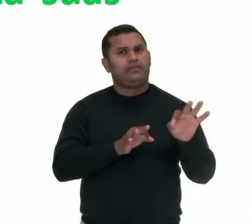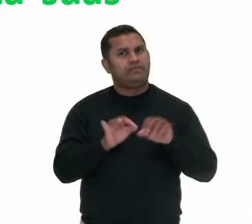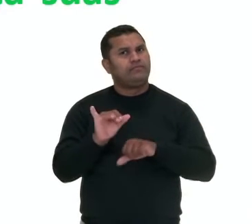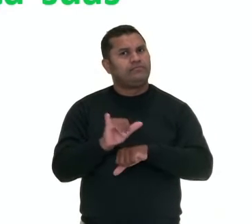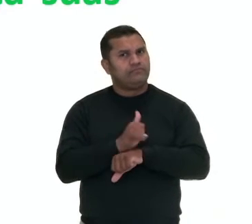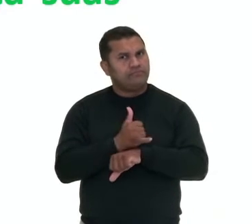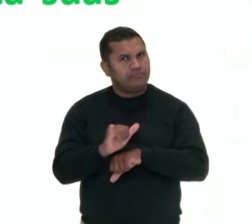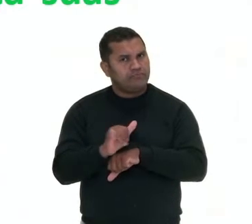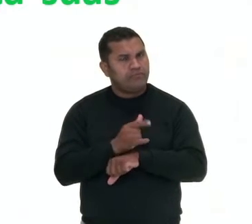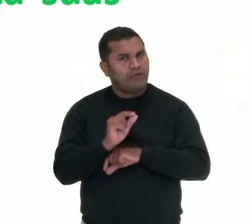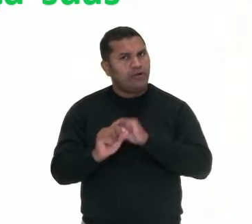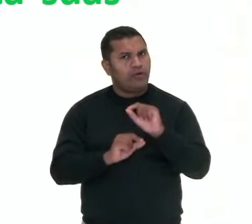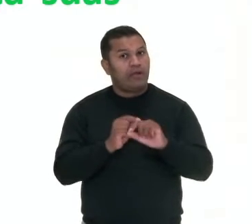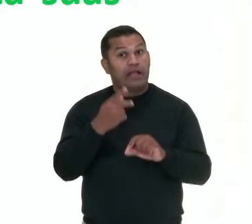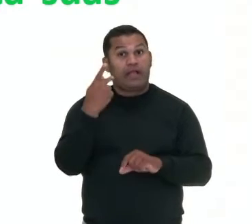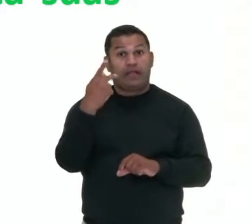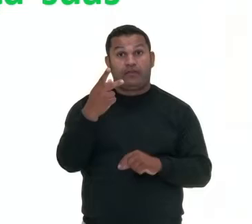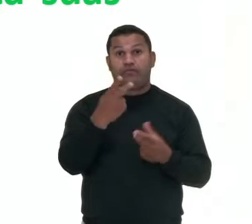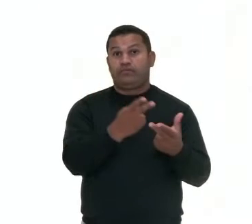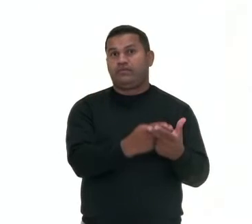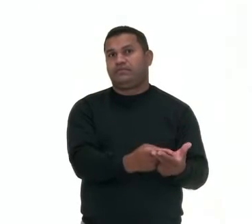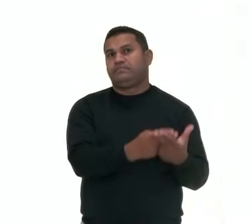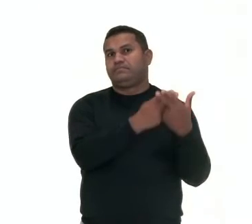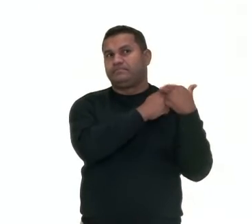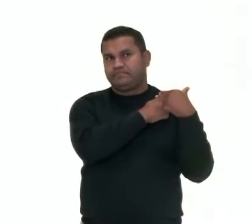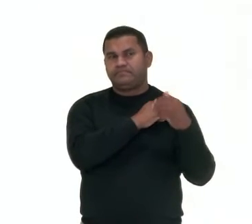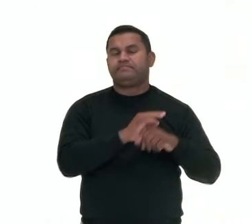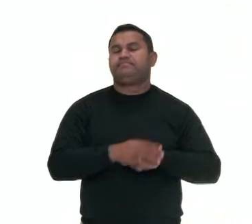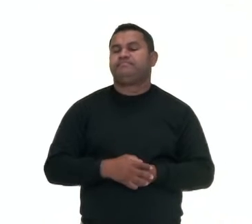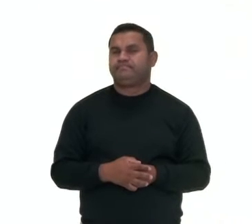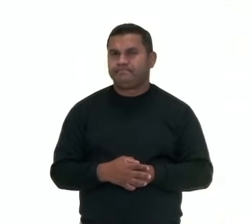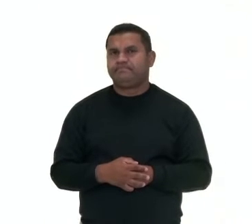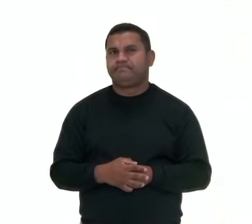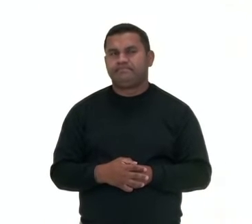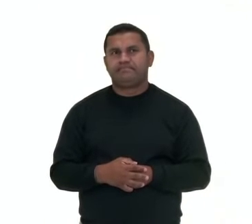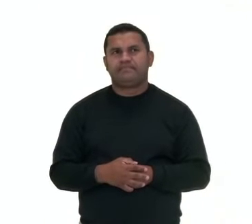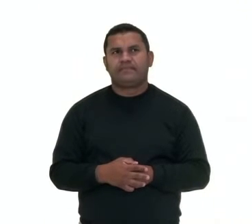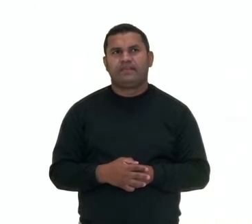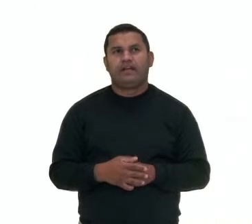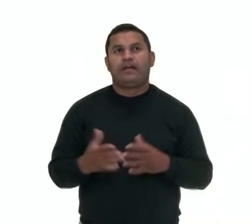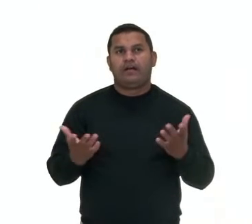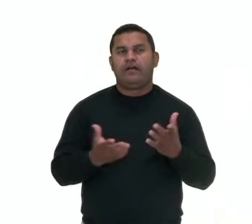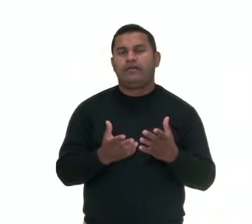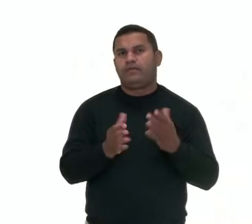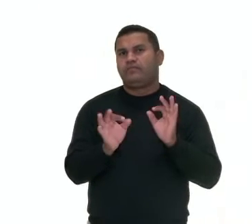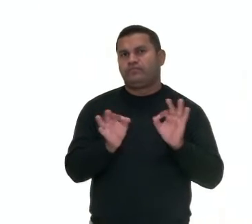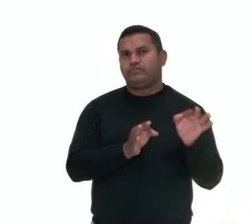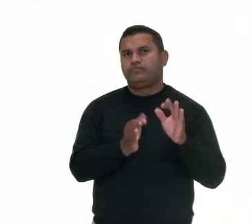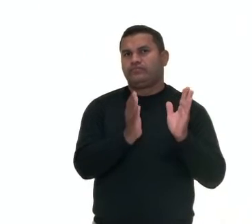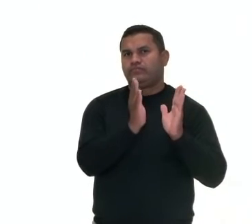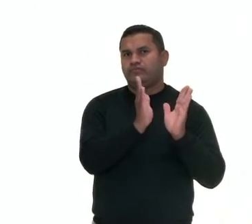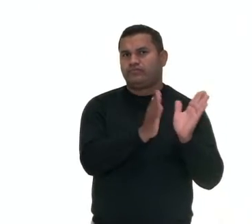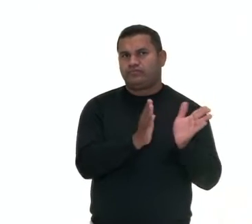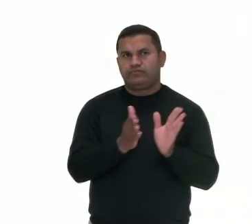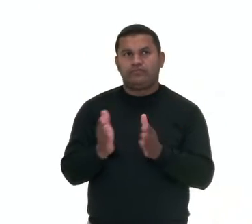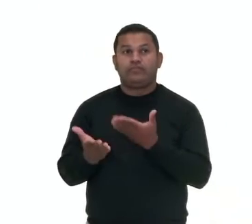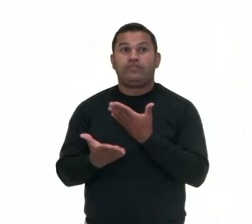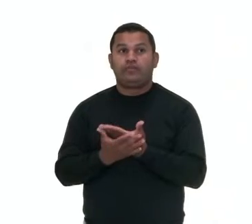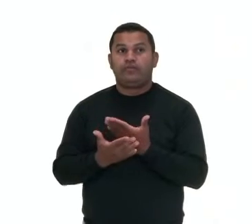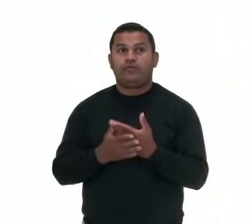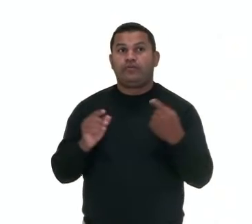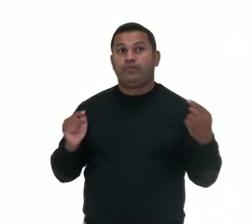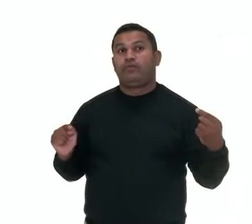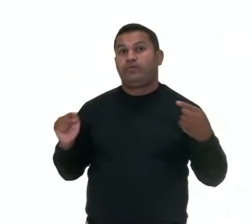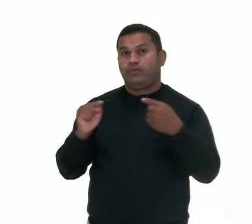estabelecer as suas responsabilidades. Olha aqui no cronograma de estudos, vamos determinar um método de